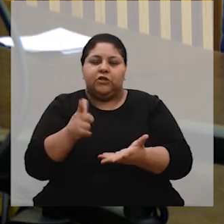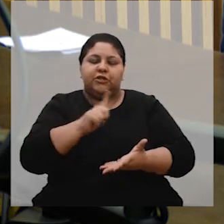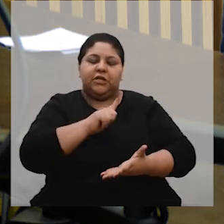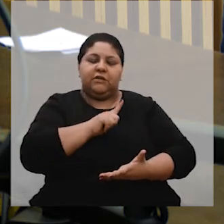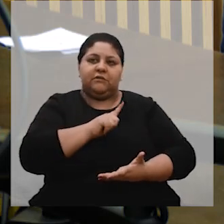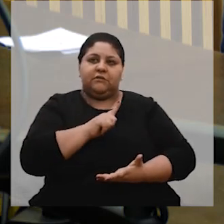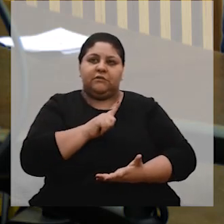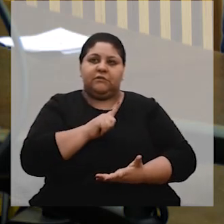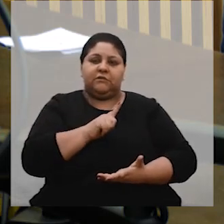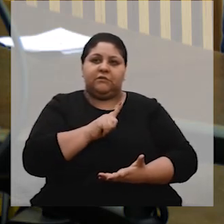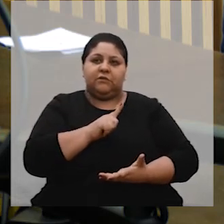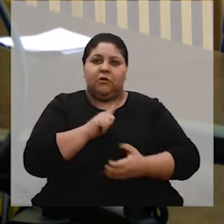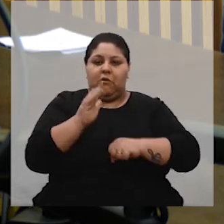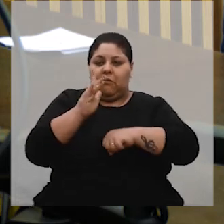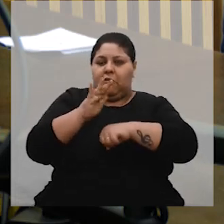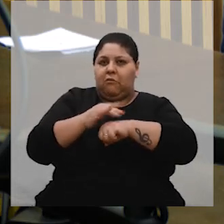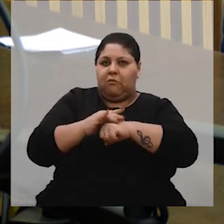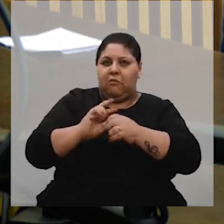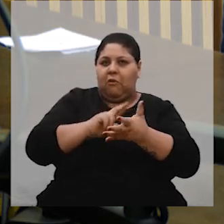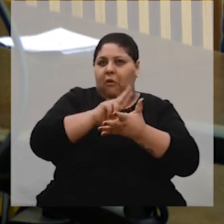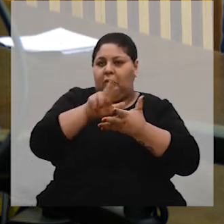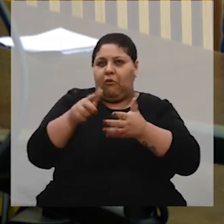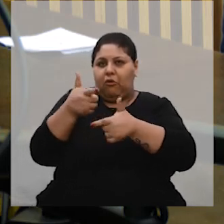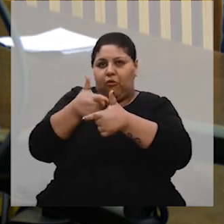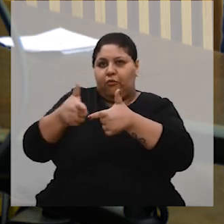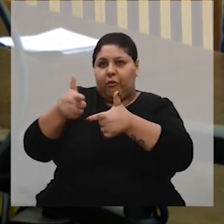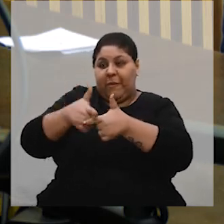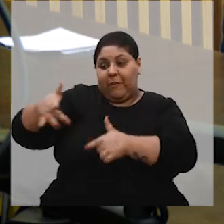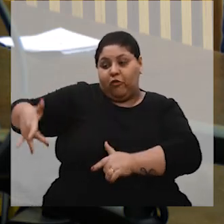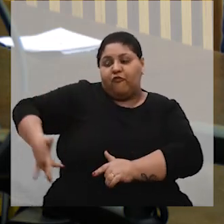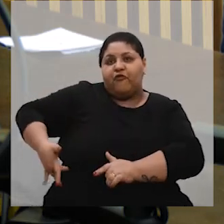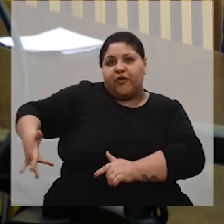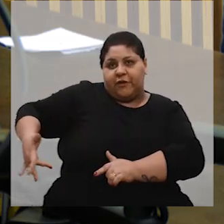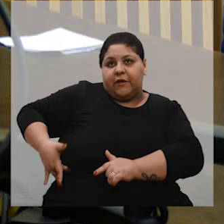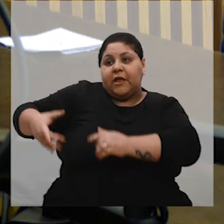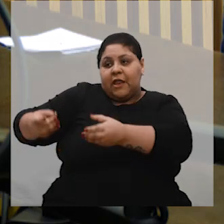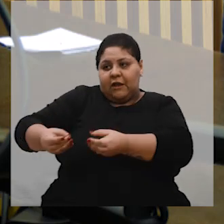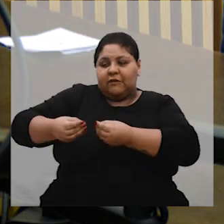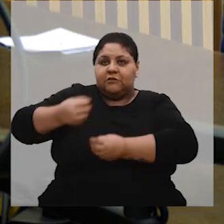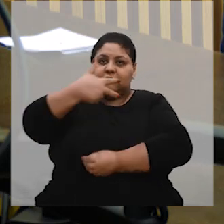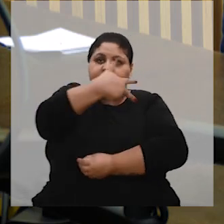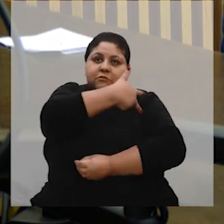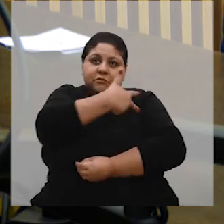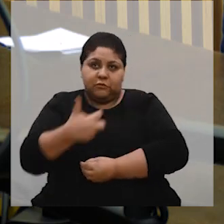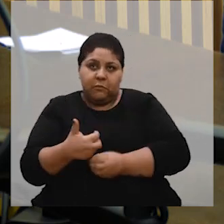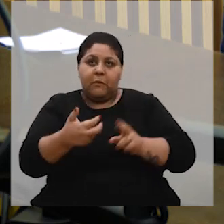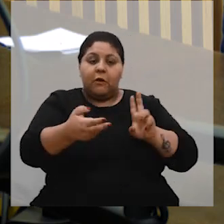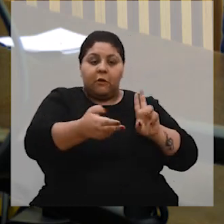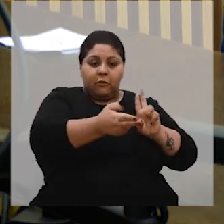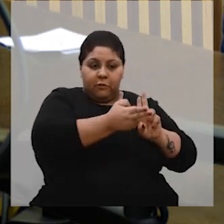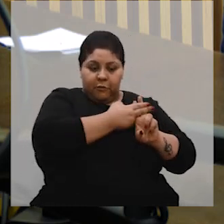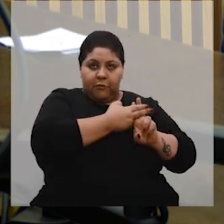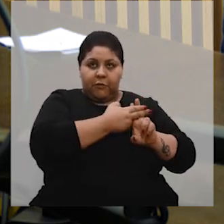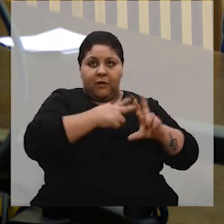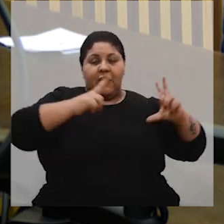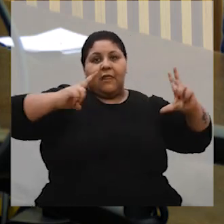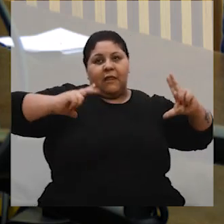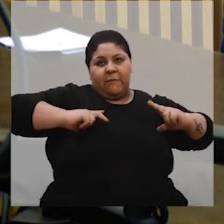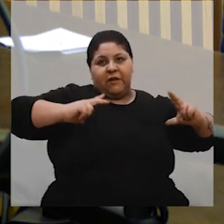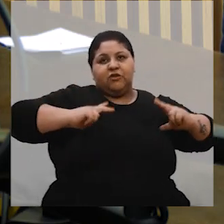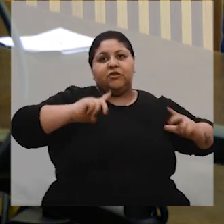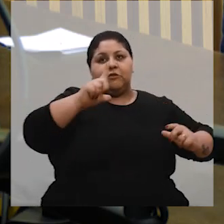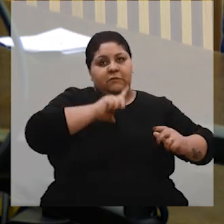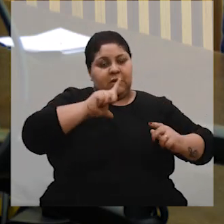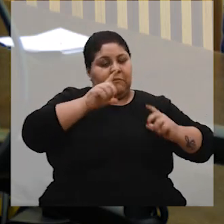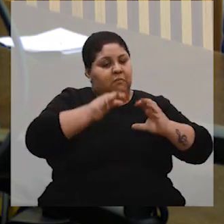têm uma hepatopatia, algum dano crônico no fígado, eles vão receber sim pela rede pública. E na rede privada,